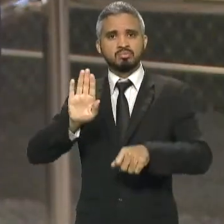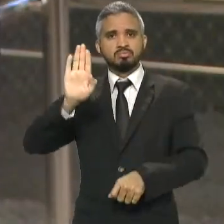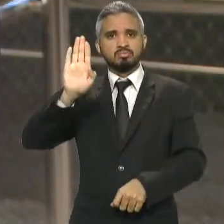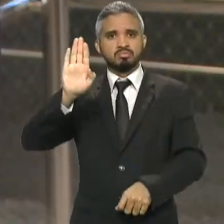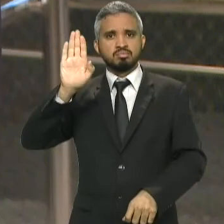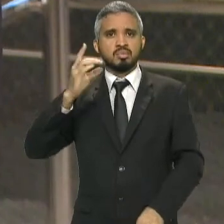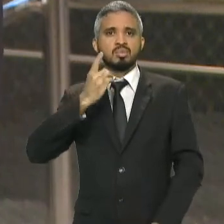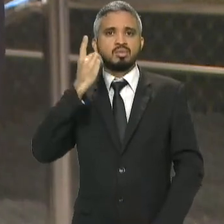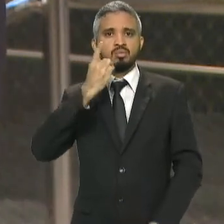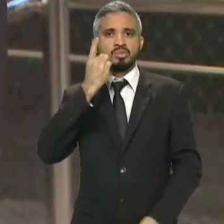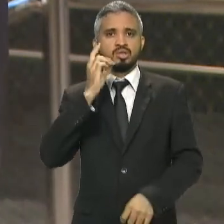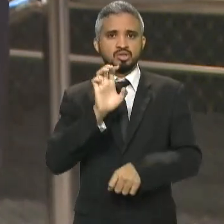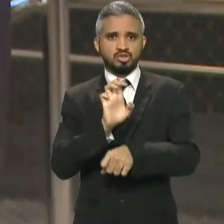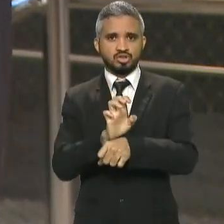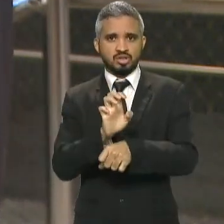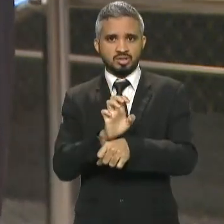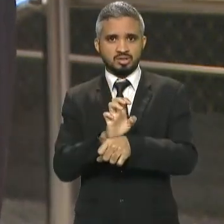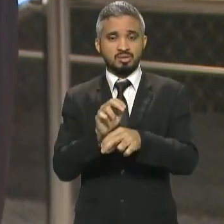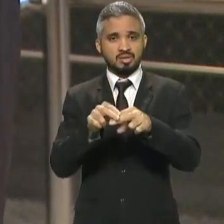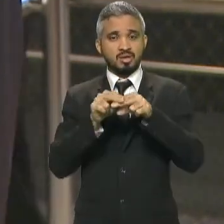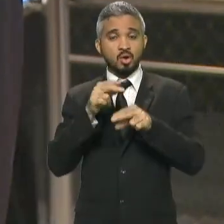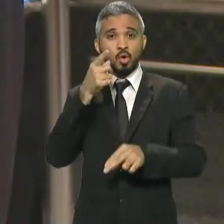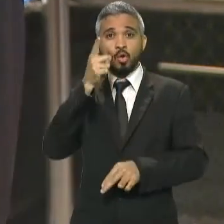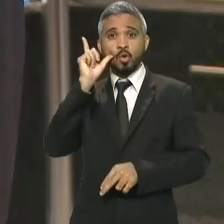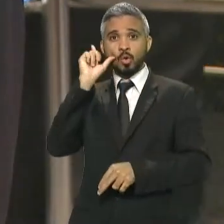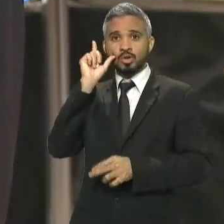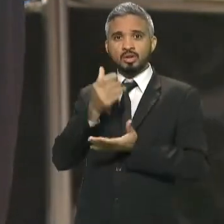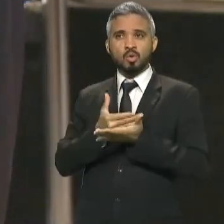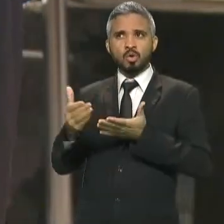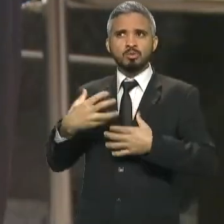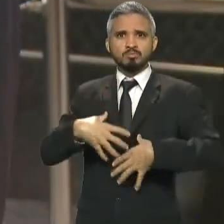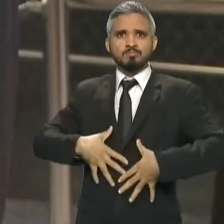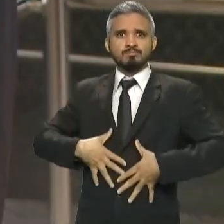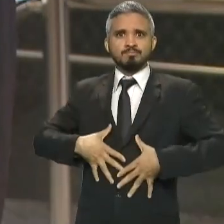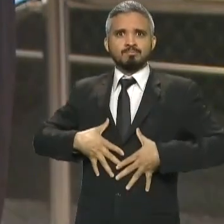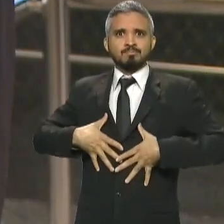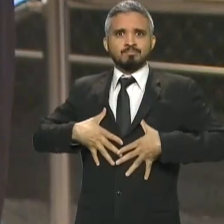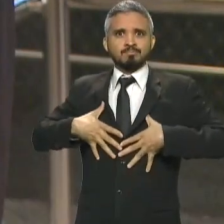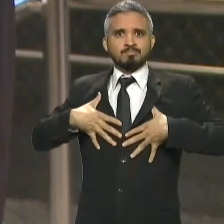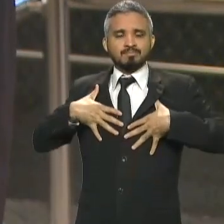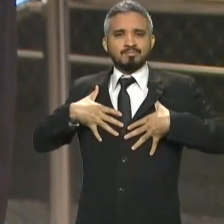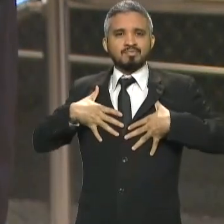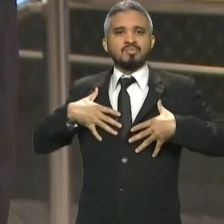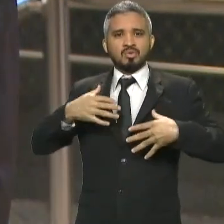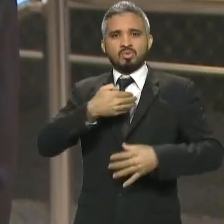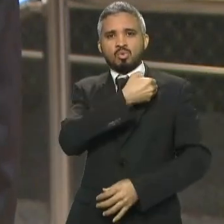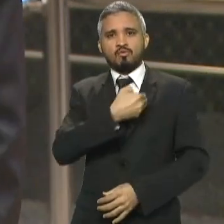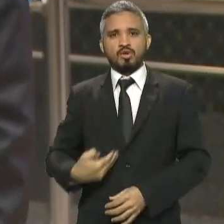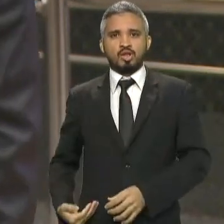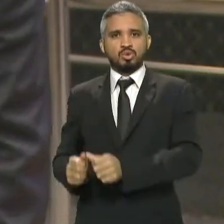que de ontem para cá eu reuni minha alma, minha esperança e minha certeza de que eu terei agora um governador ao meu lado. Muito obrigado.